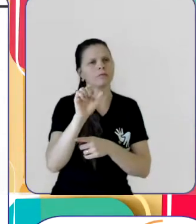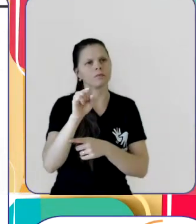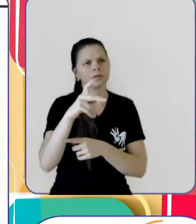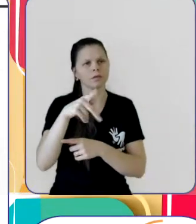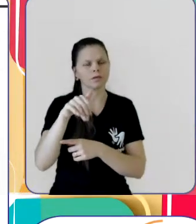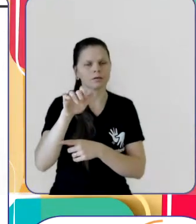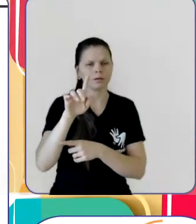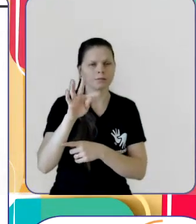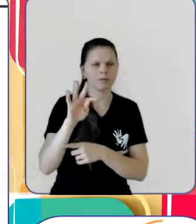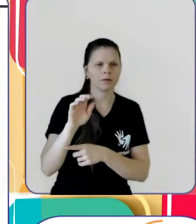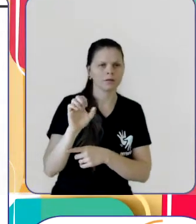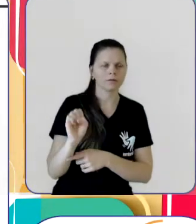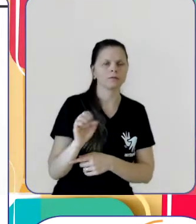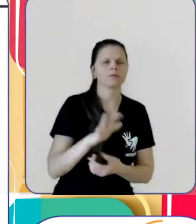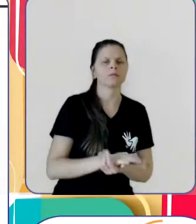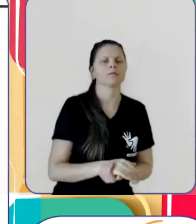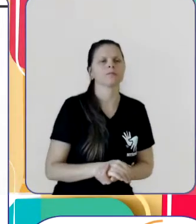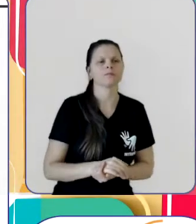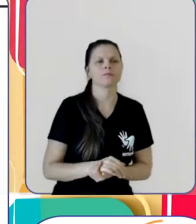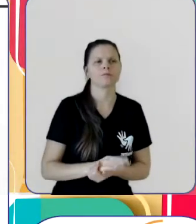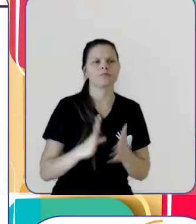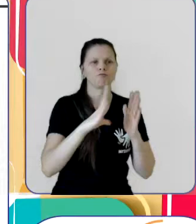referência.